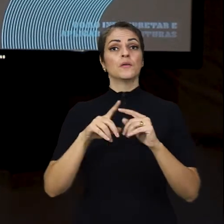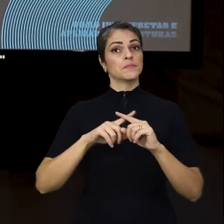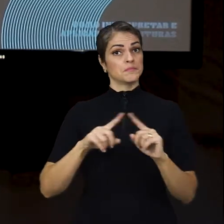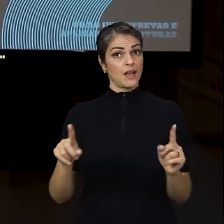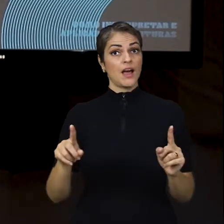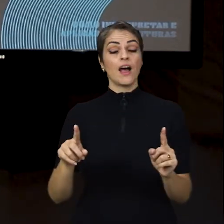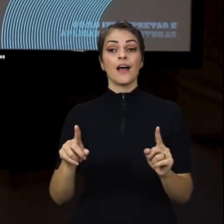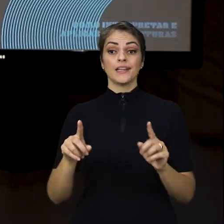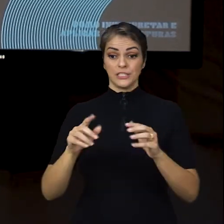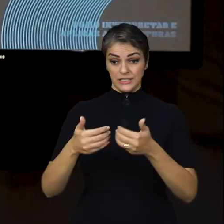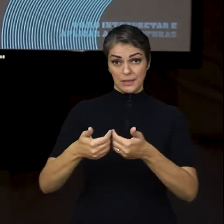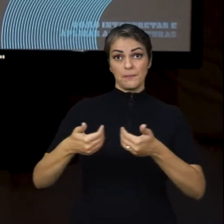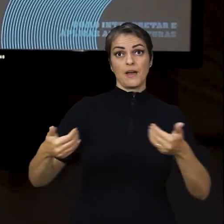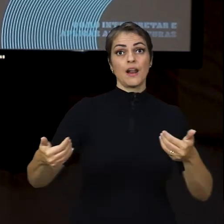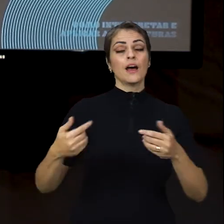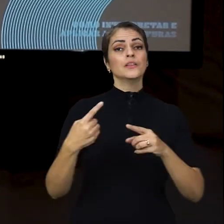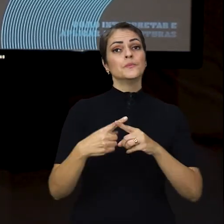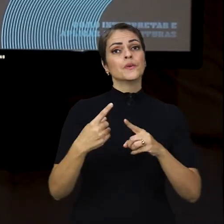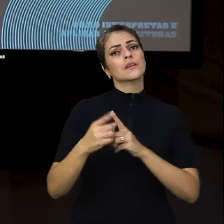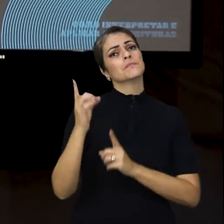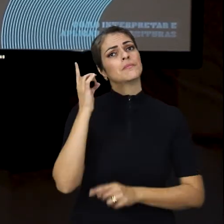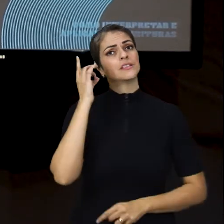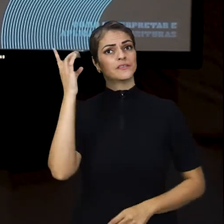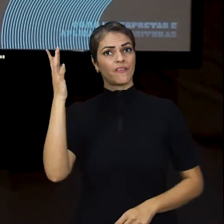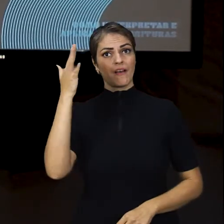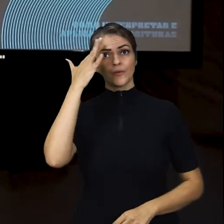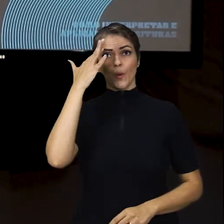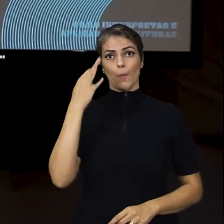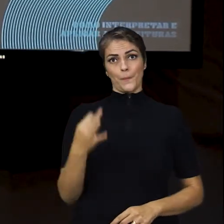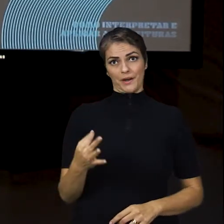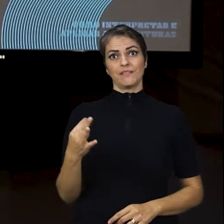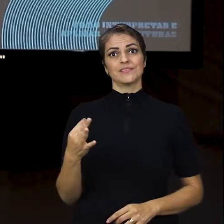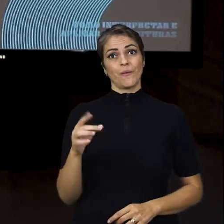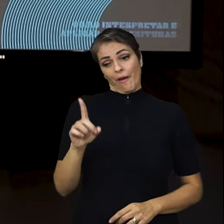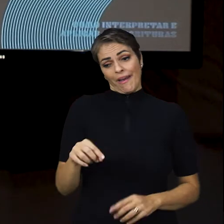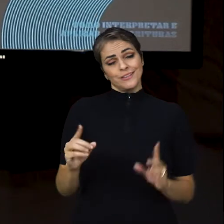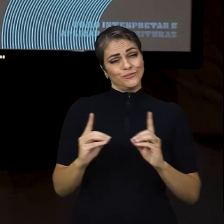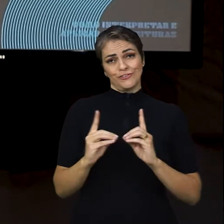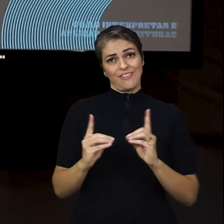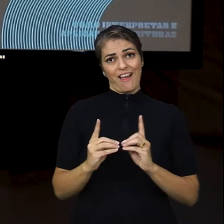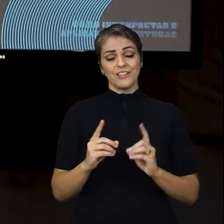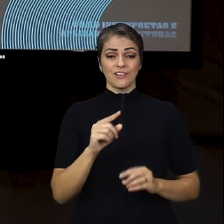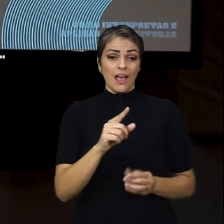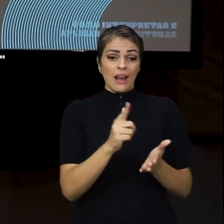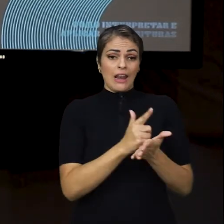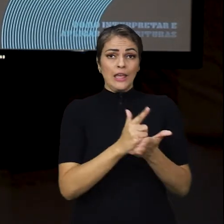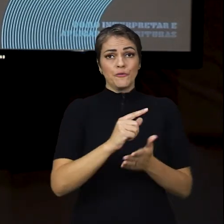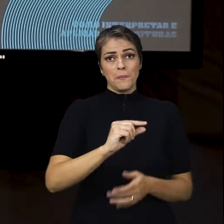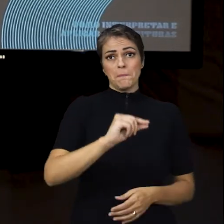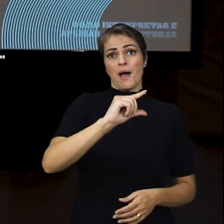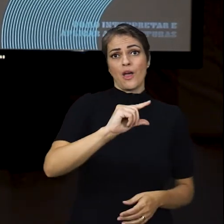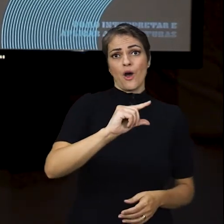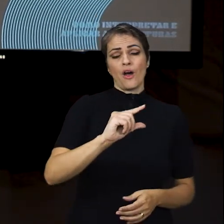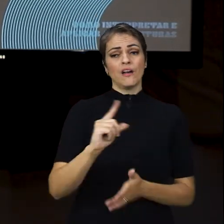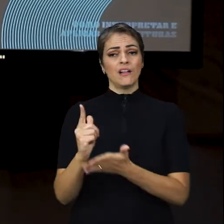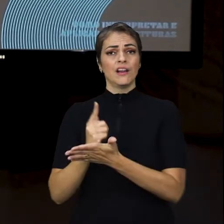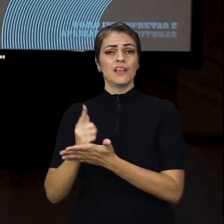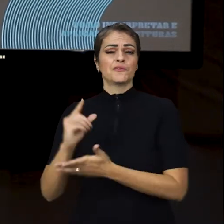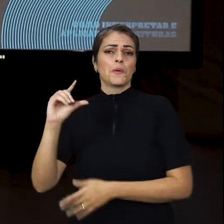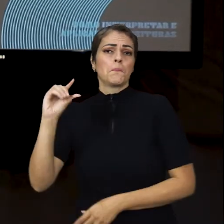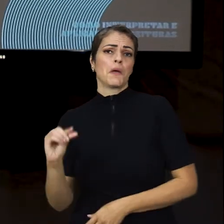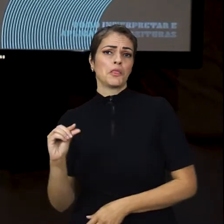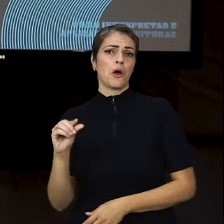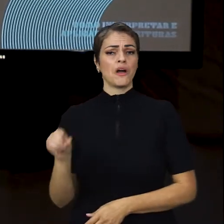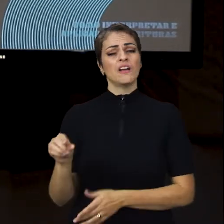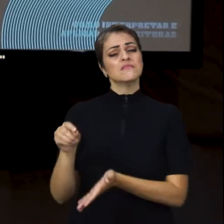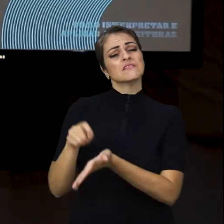é uma distinção meramente didática. Nós estamos falando aqui apenas do tamanho do livro. Eles são chamados profetas menores porque eles escreveram